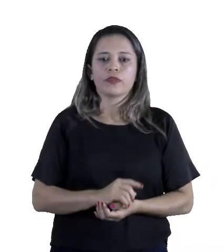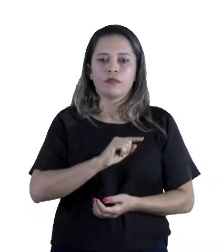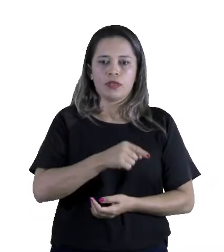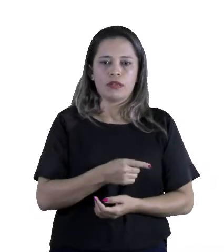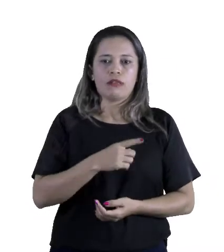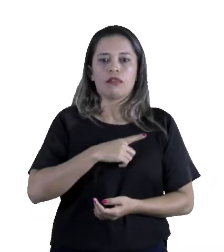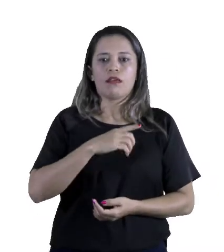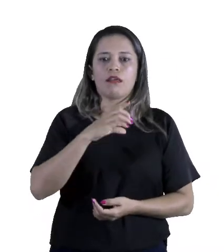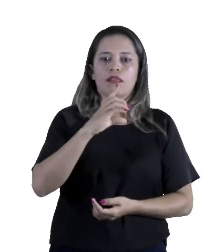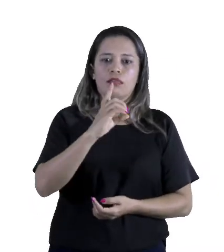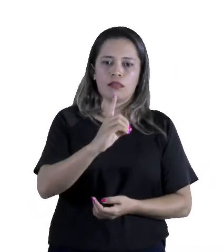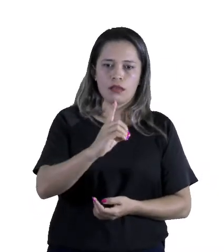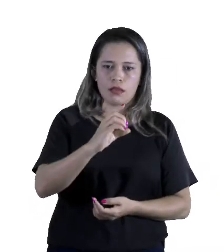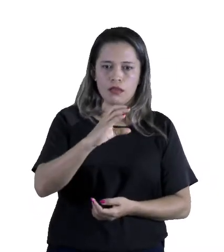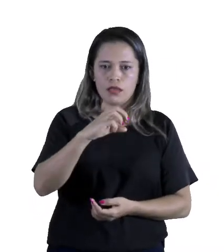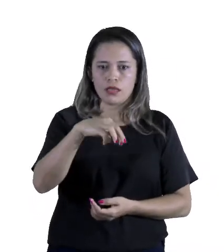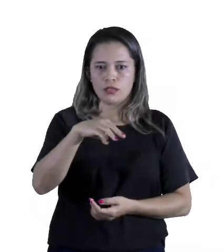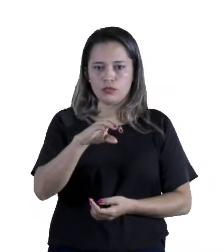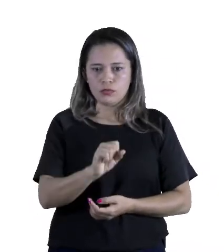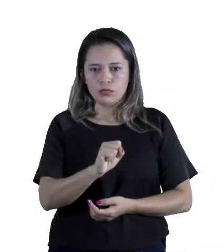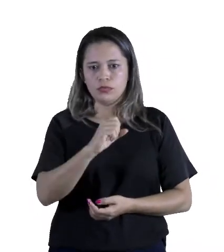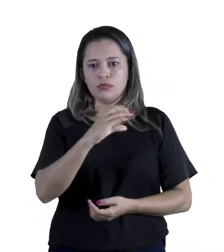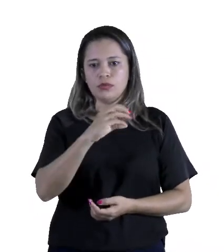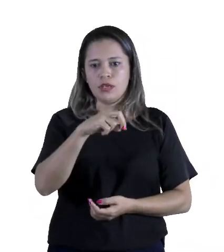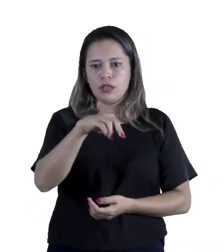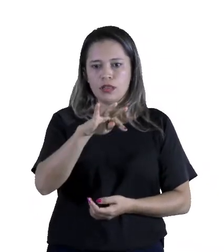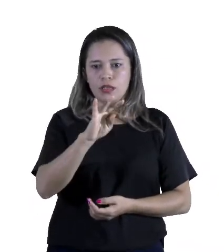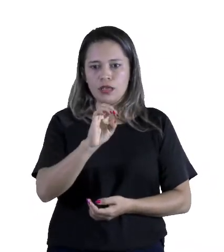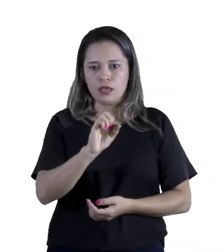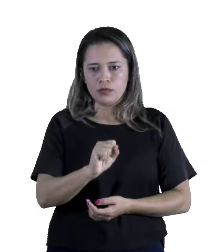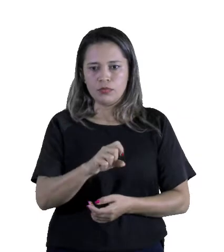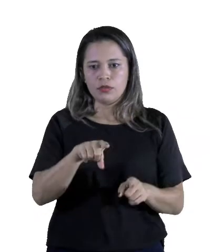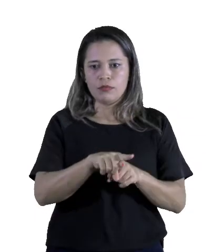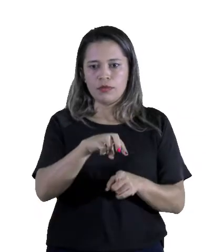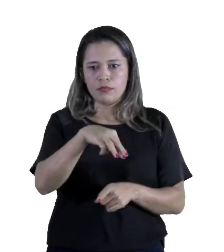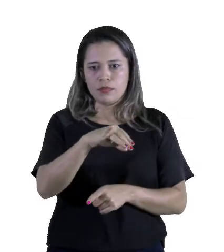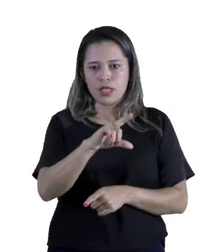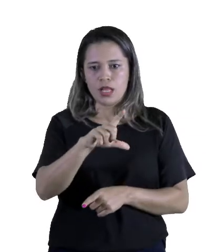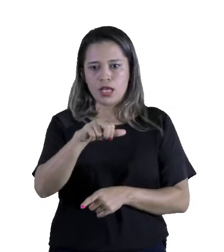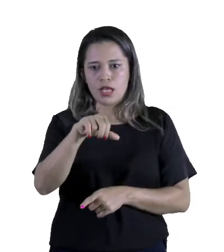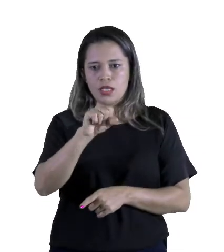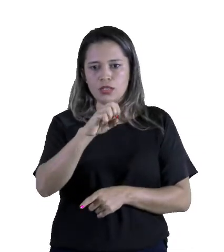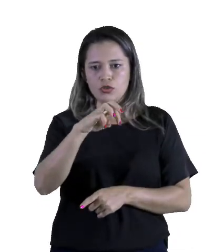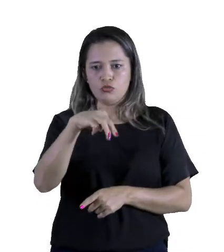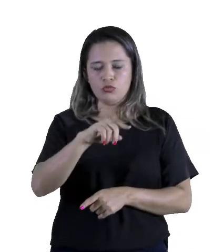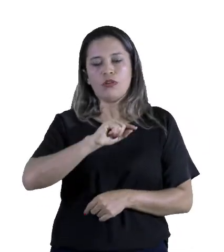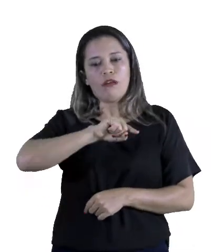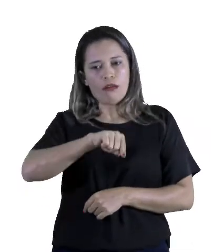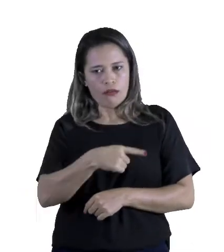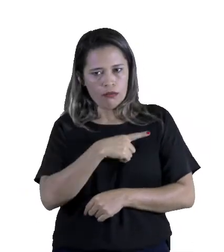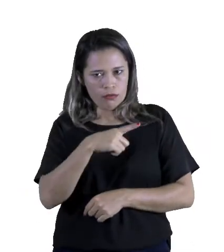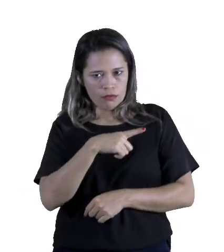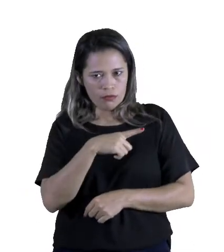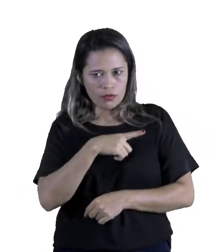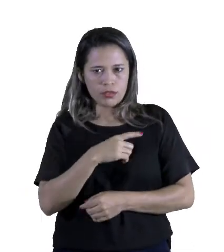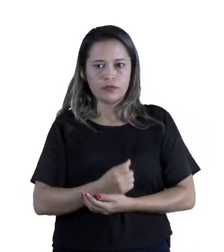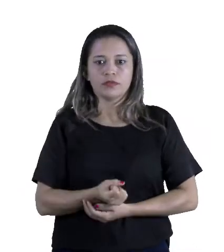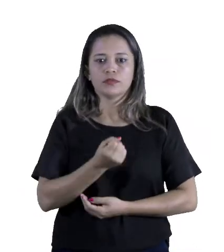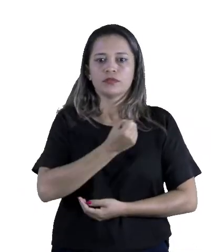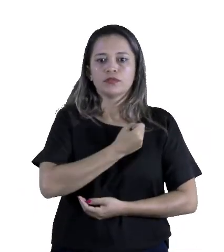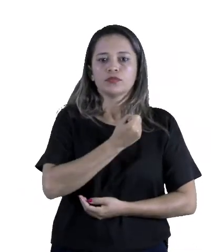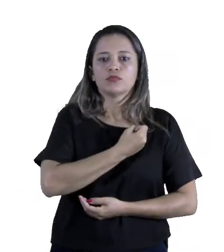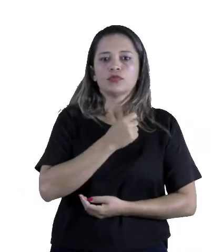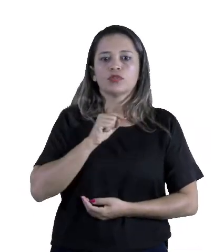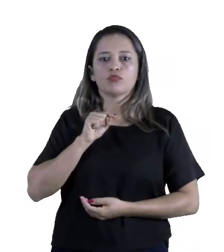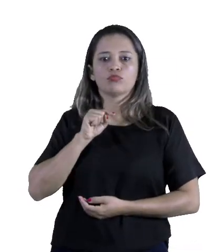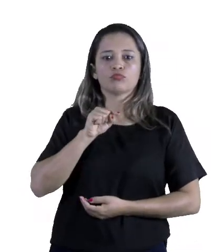décimos, centésimos e milésimos. E temos a vírgula, né, a vírgula decimal. Nesse número aí nós temos o